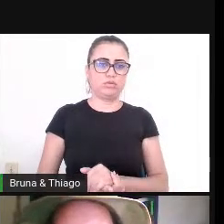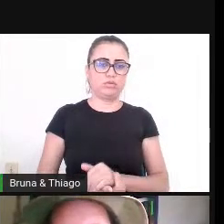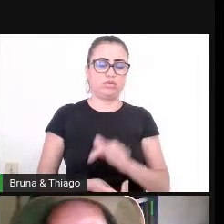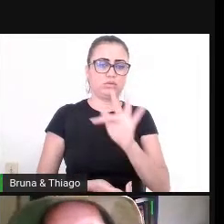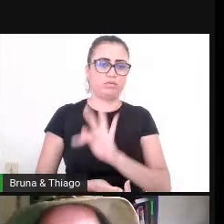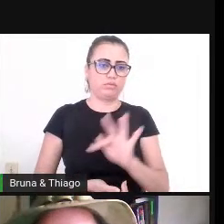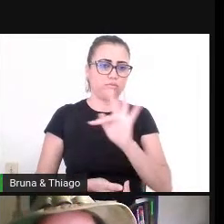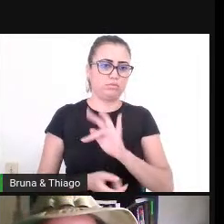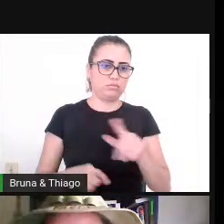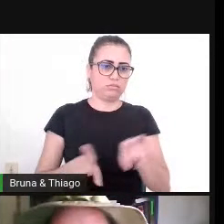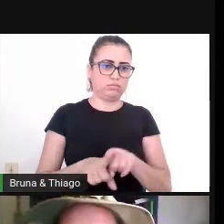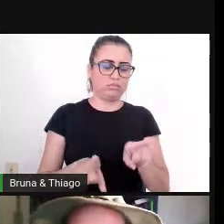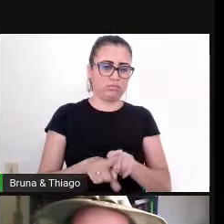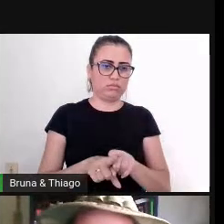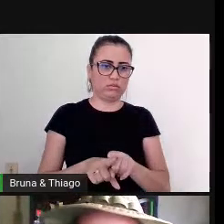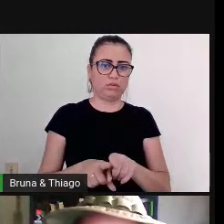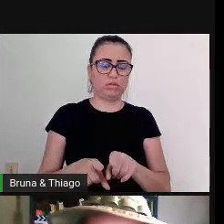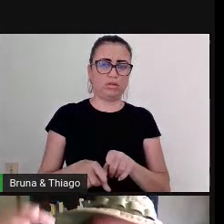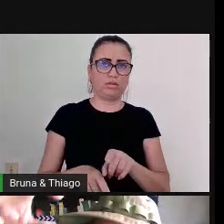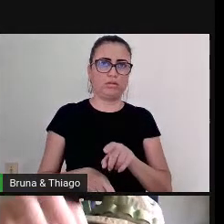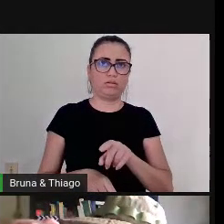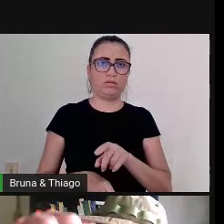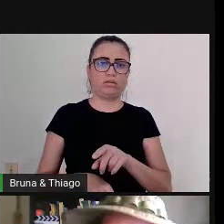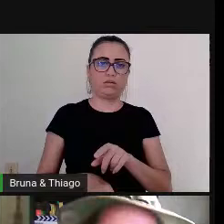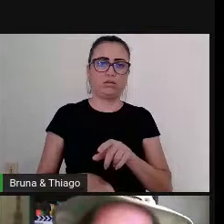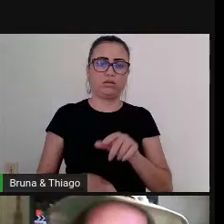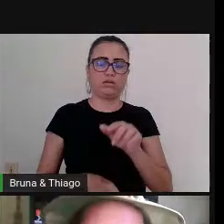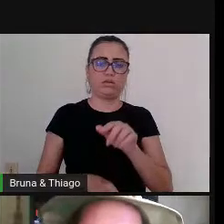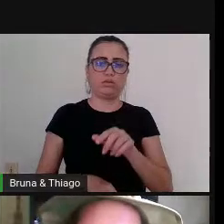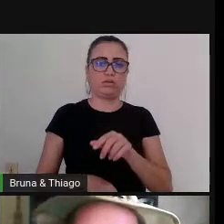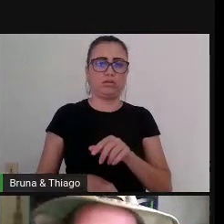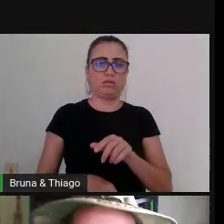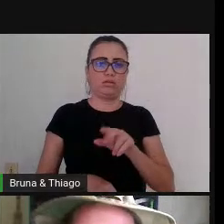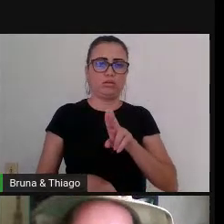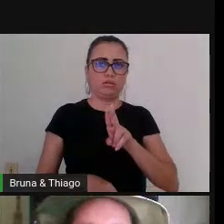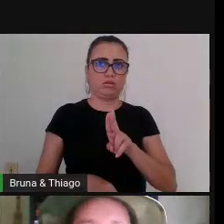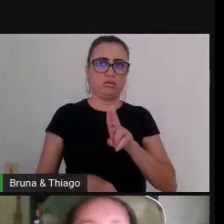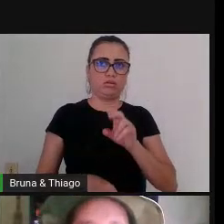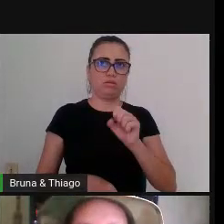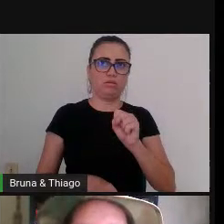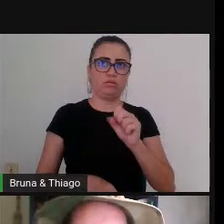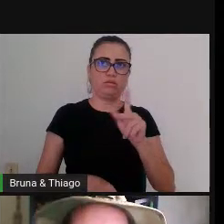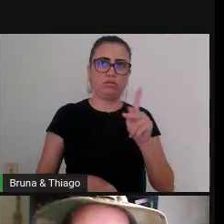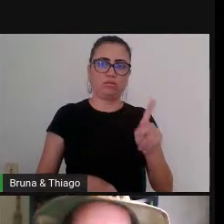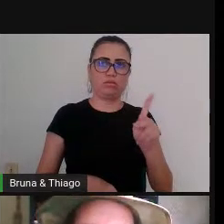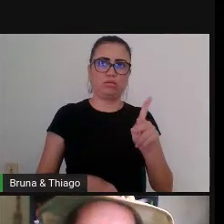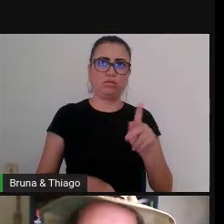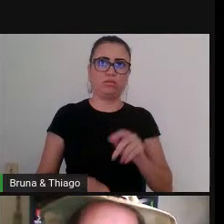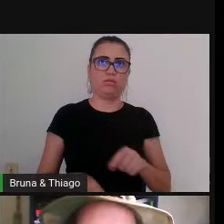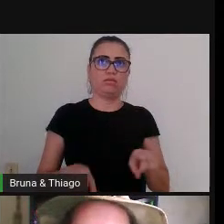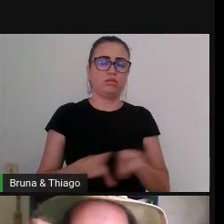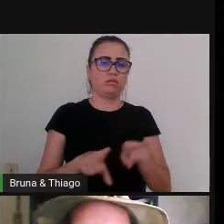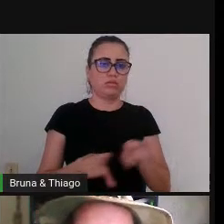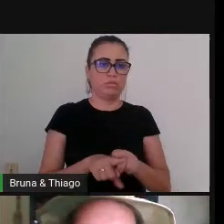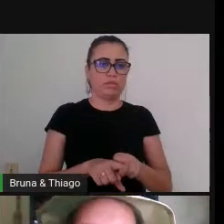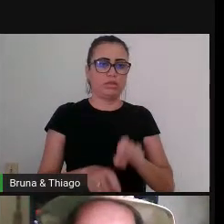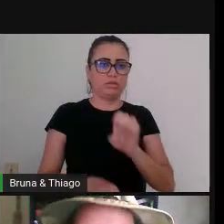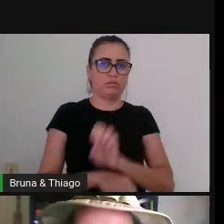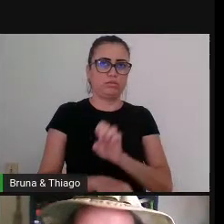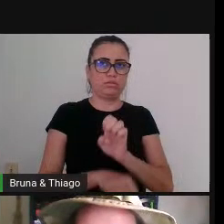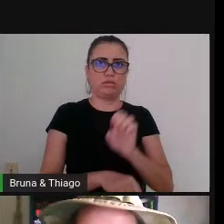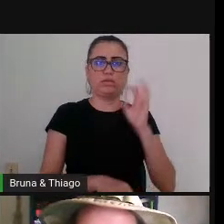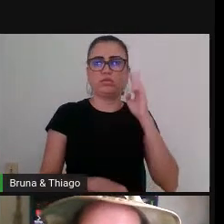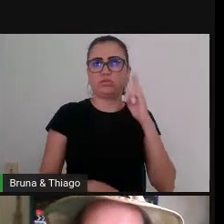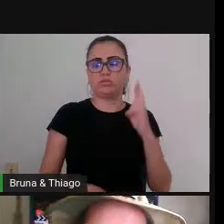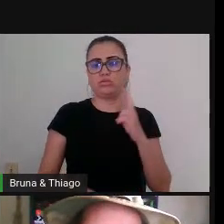pesquisador do ICB da USP, que é um laboratório que tem na cidade de Montenegro, aqui no estado de Rondônia. A gente trabalha lá com